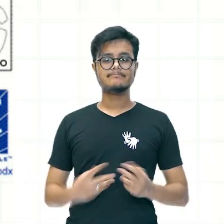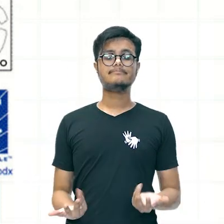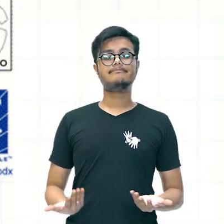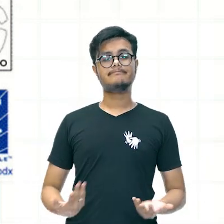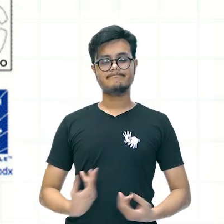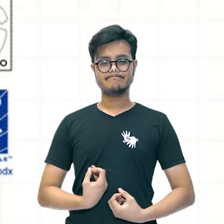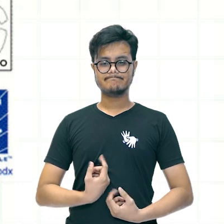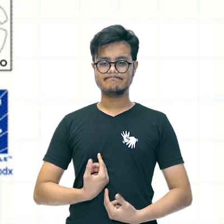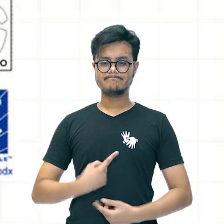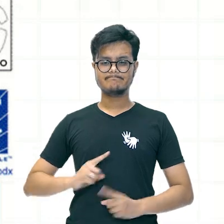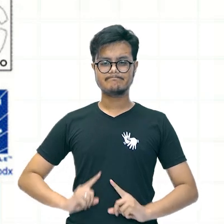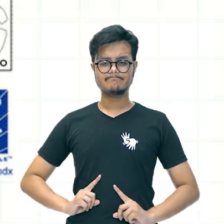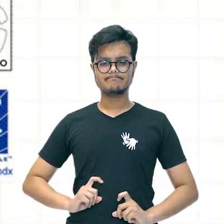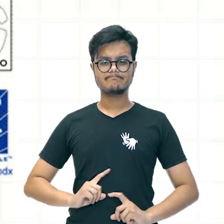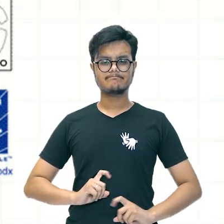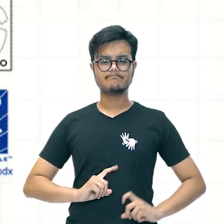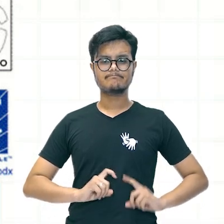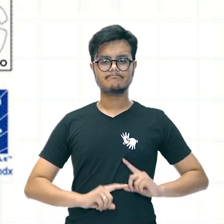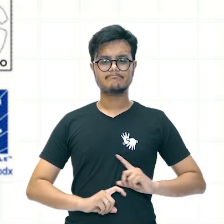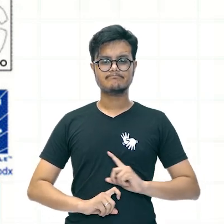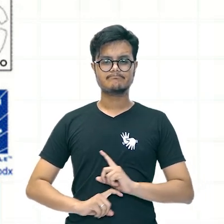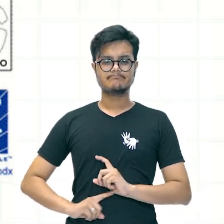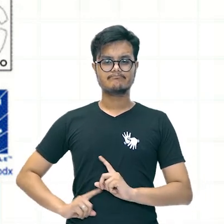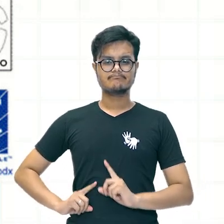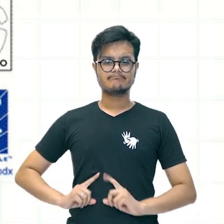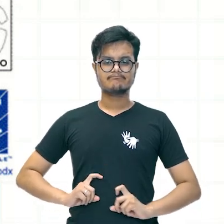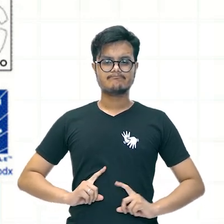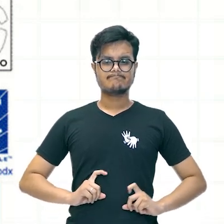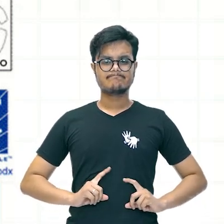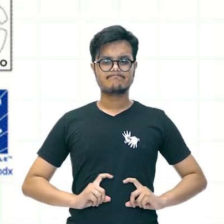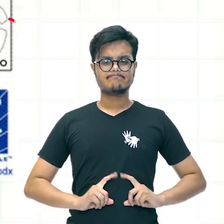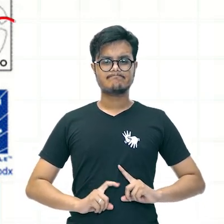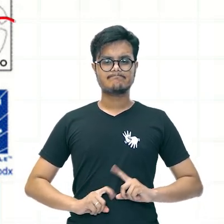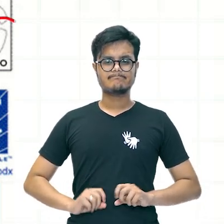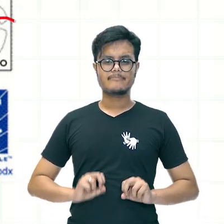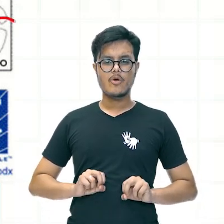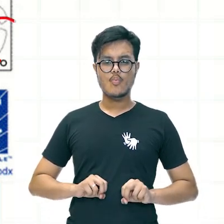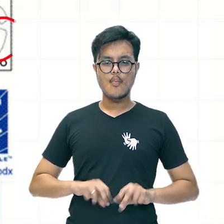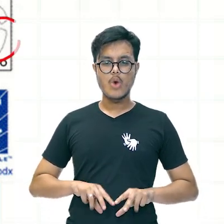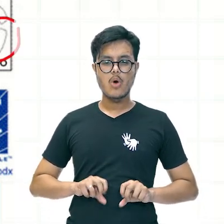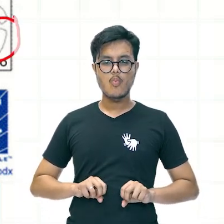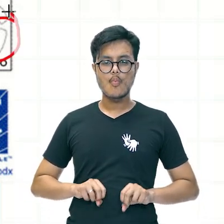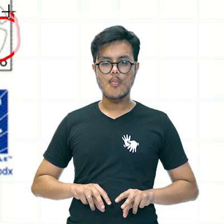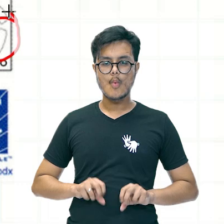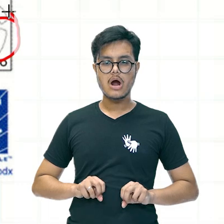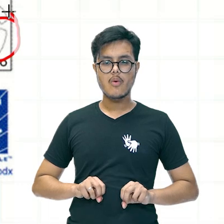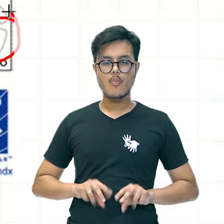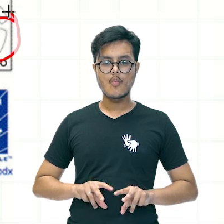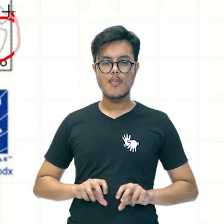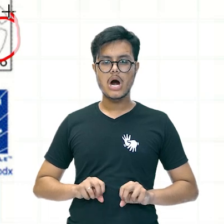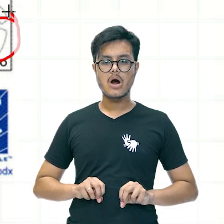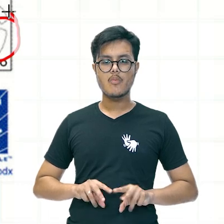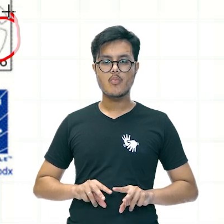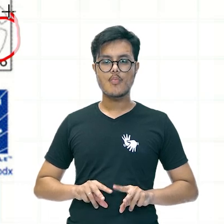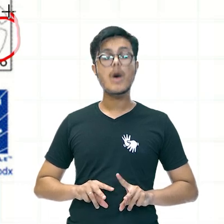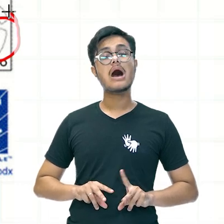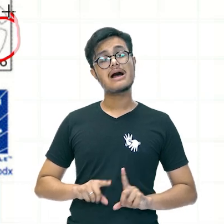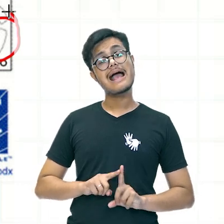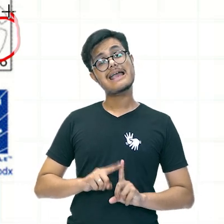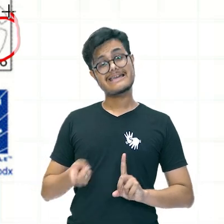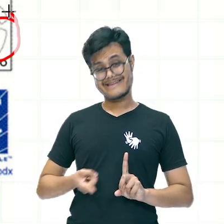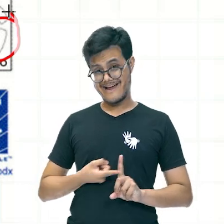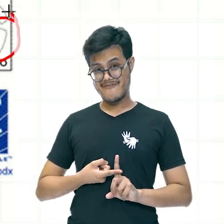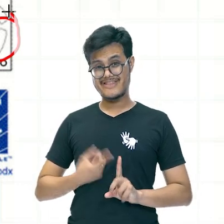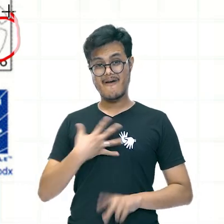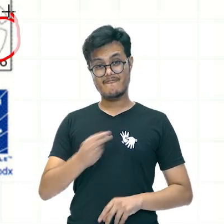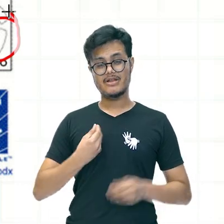vai acontecer? Essas vermes adultas, né, no intestino humano vão liberar as proglótides, que vão estar grávidas, ou seja,